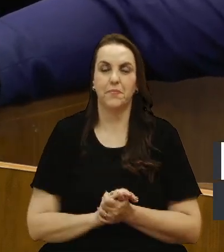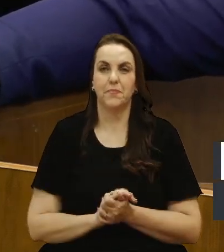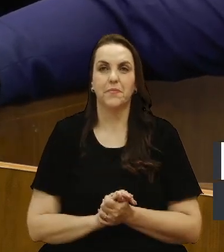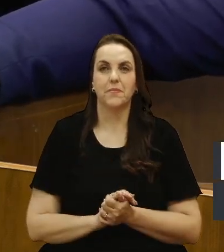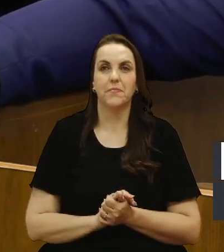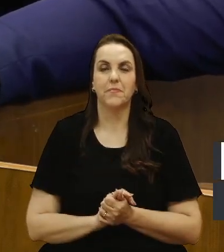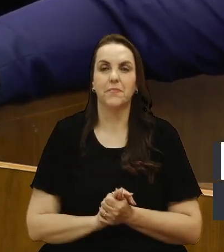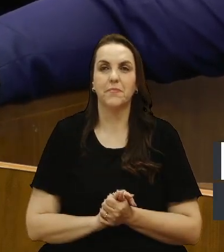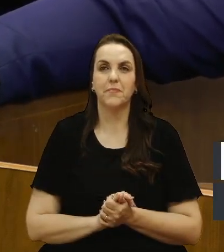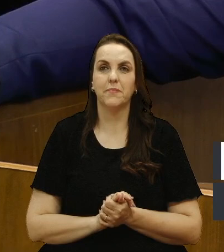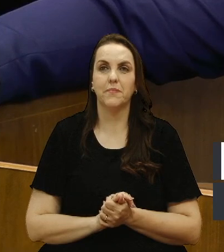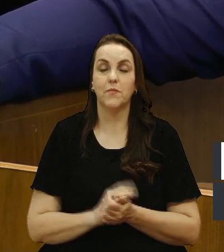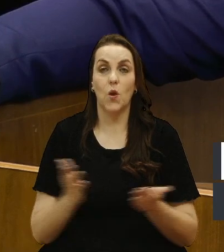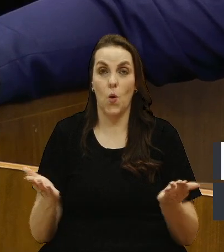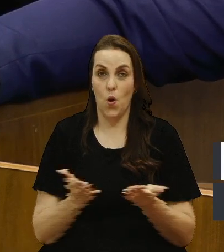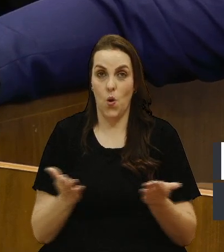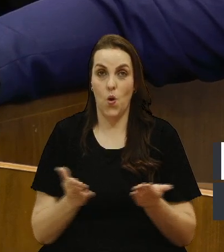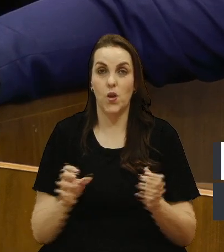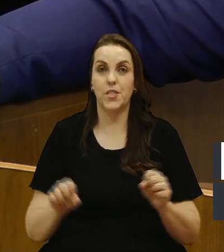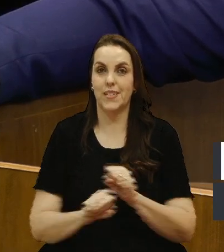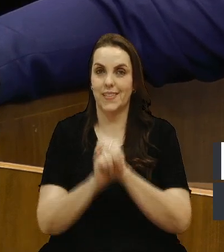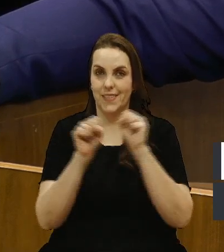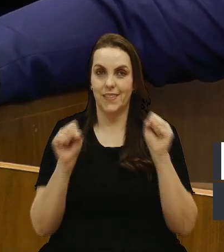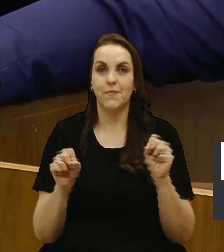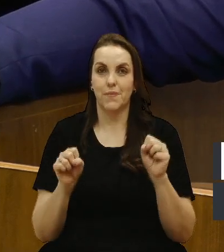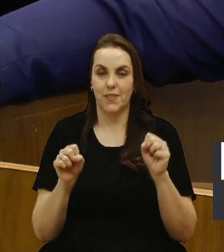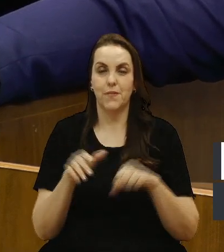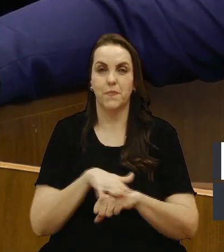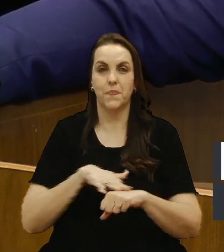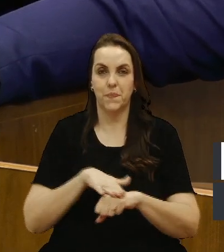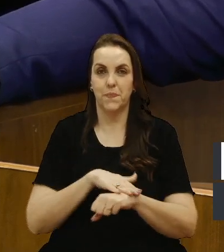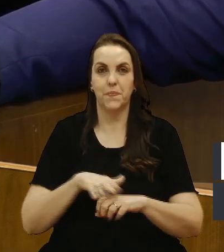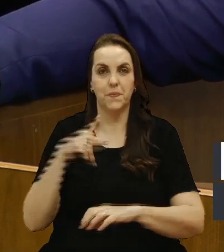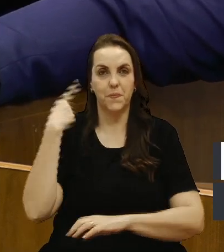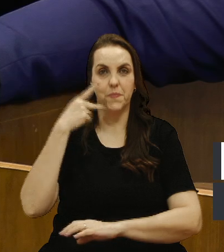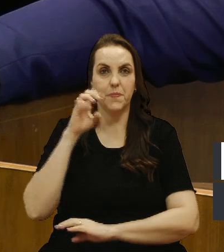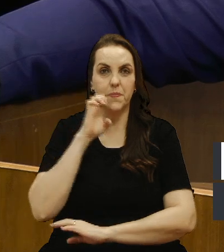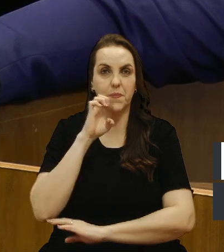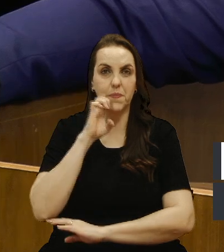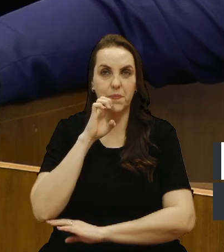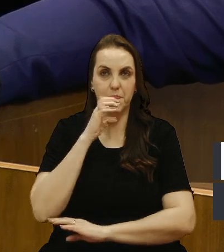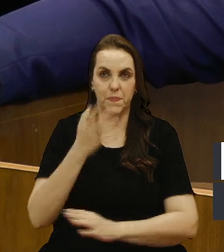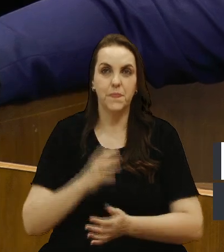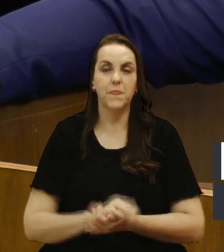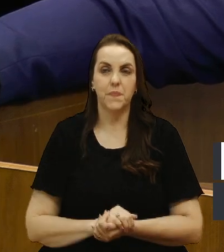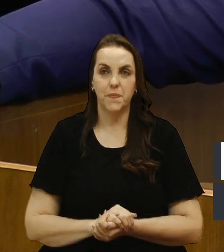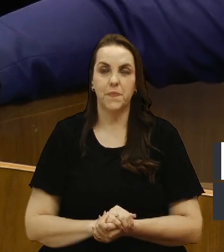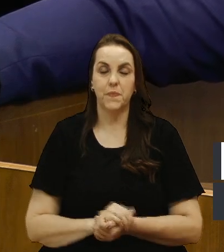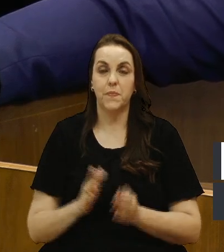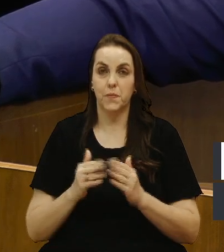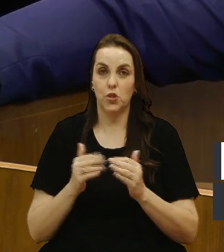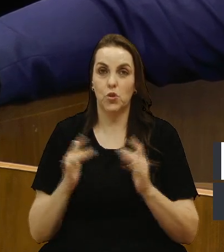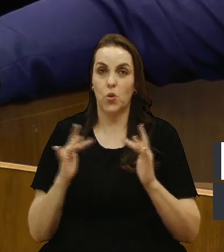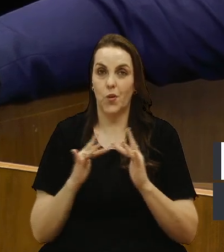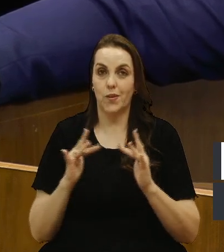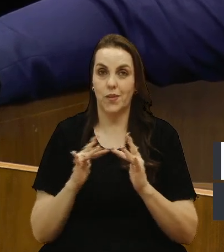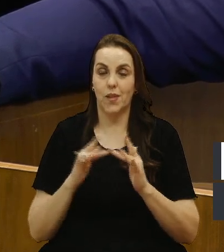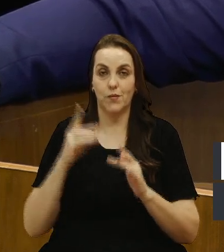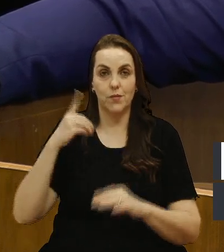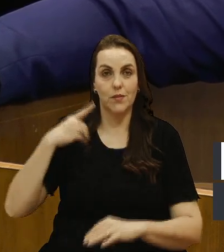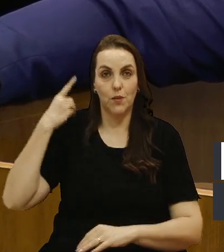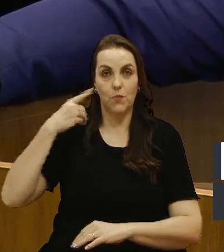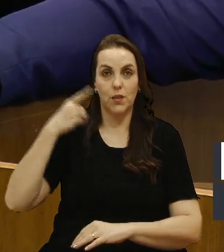Também, hoje pela manhã, conversando com a vereadora Estela, pedi o contato do deputado Pepe, que eu não tinha na minha